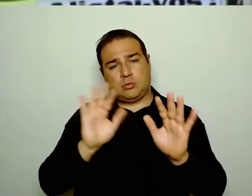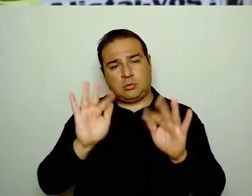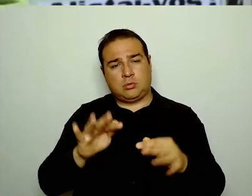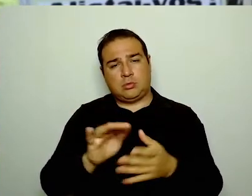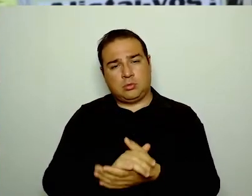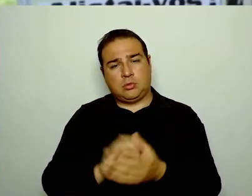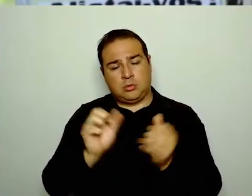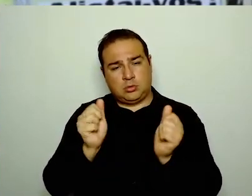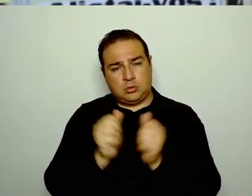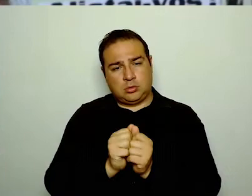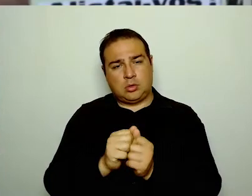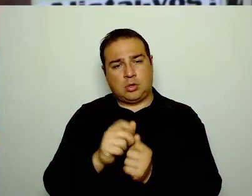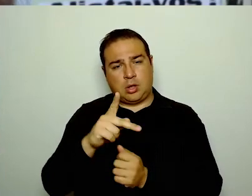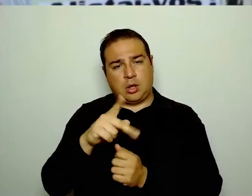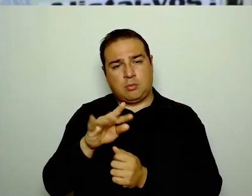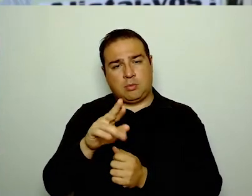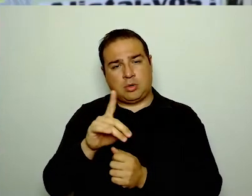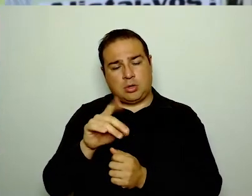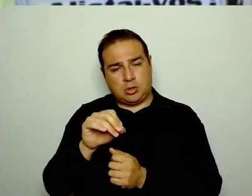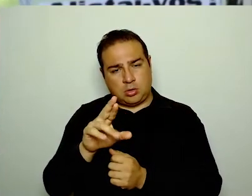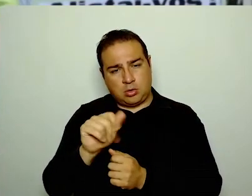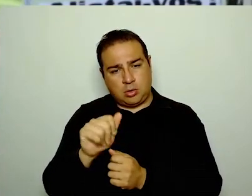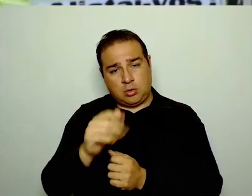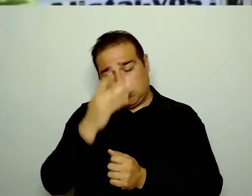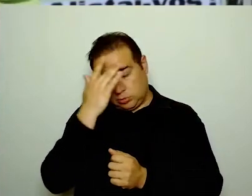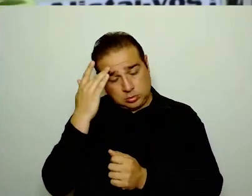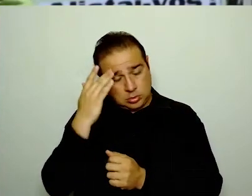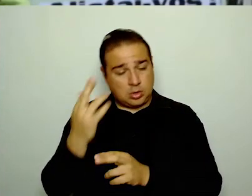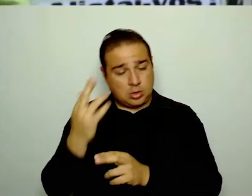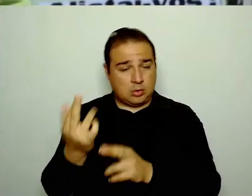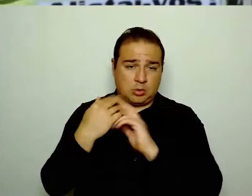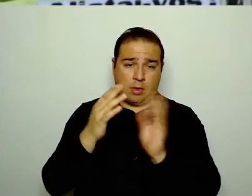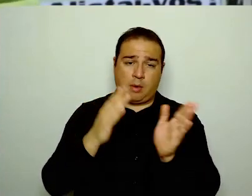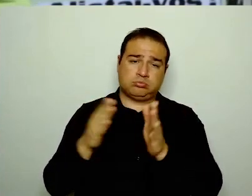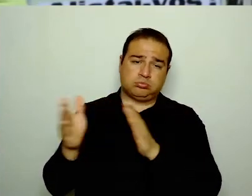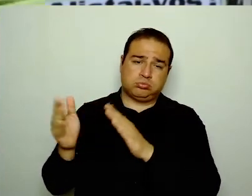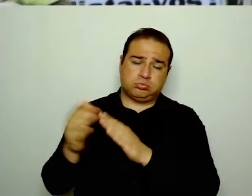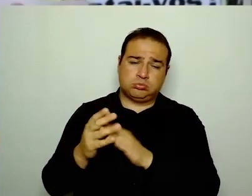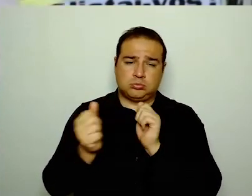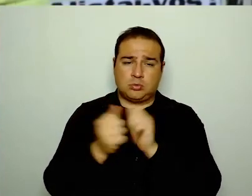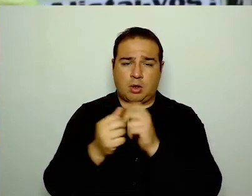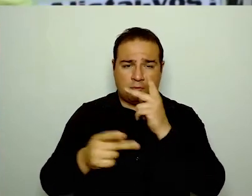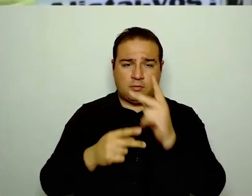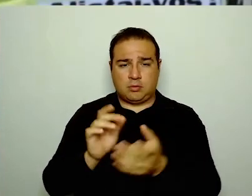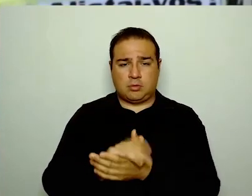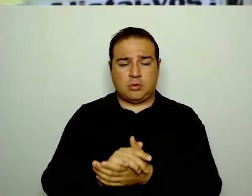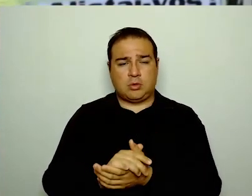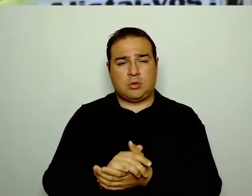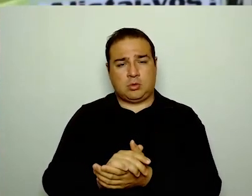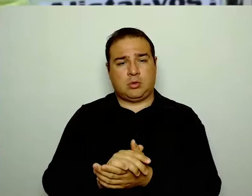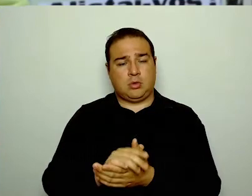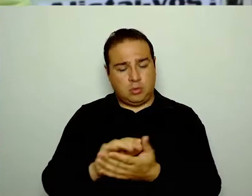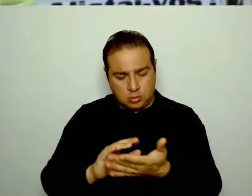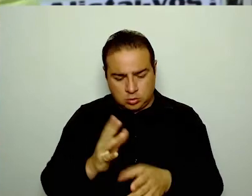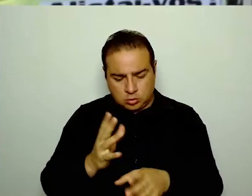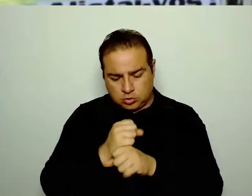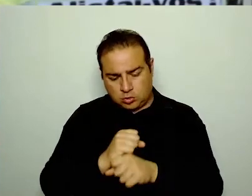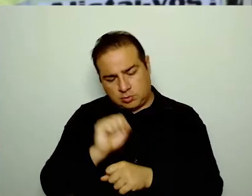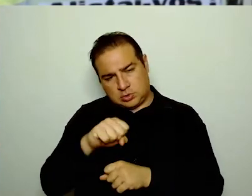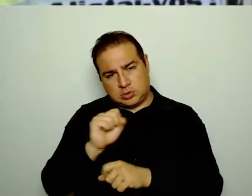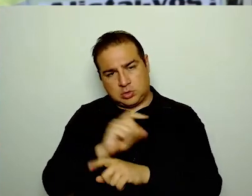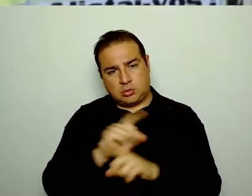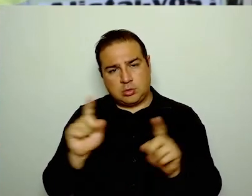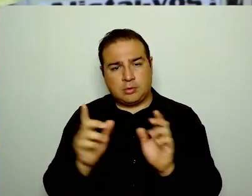no final do processo eleitoral para a junta apuradora, aonde os responsáveis por esse processo iria dizer se o voto